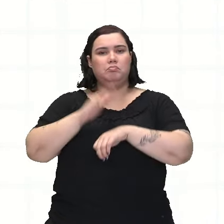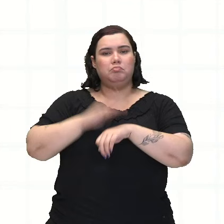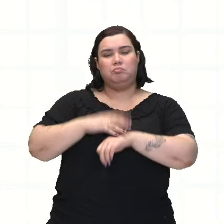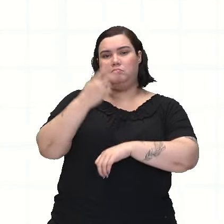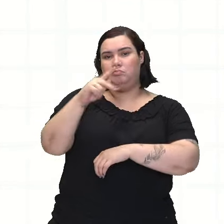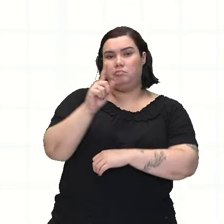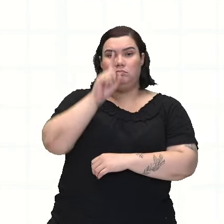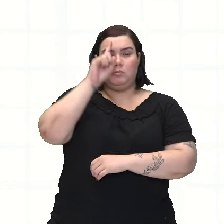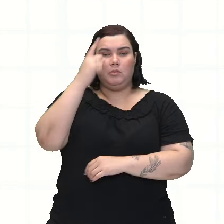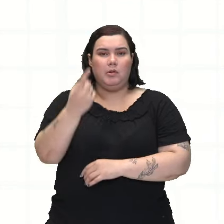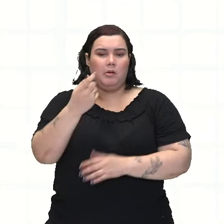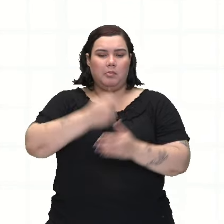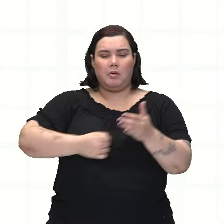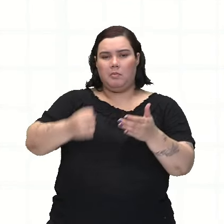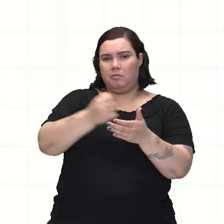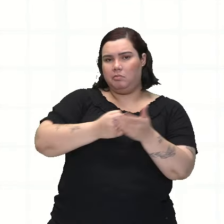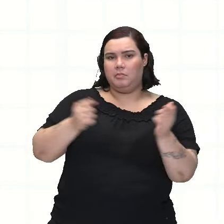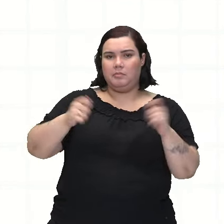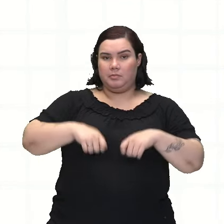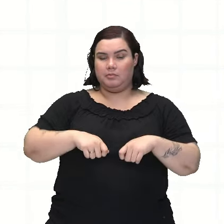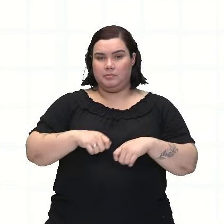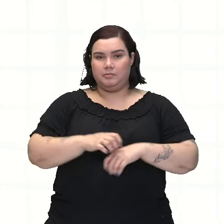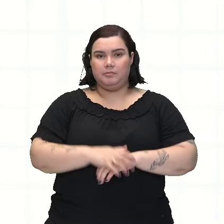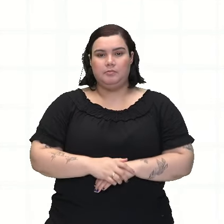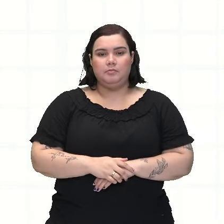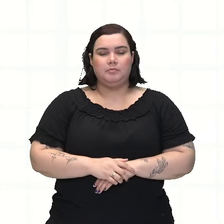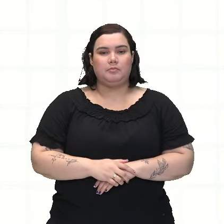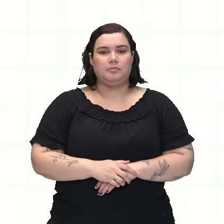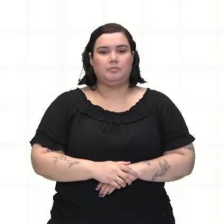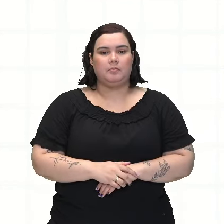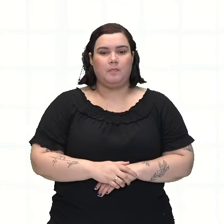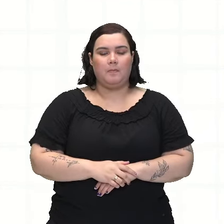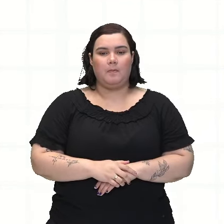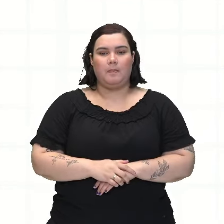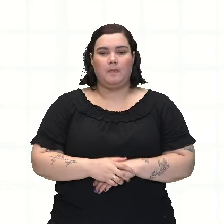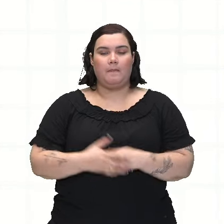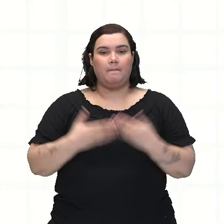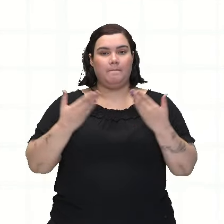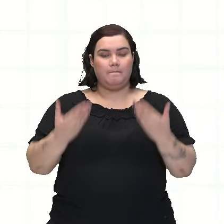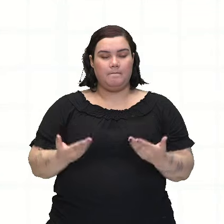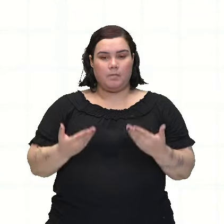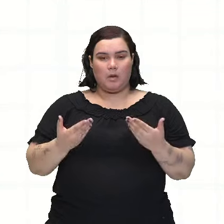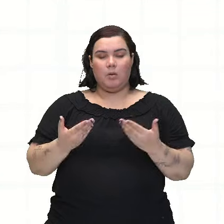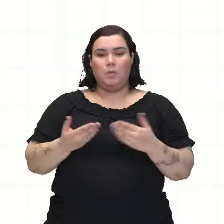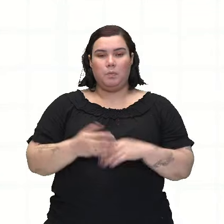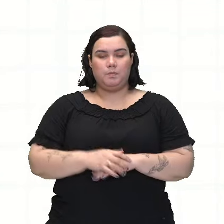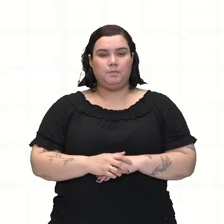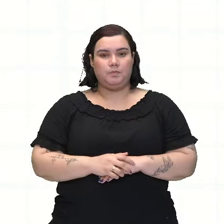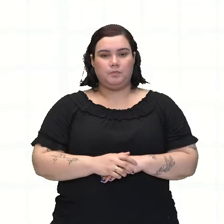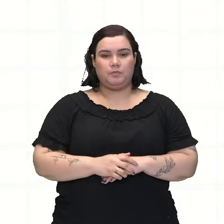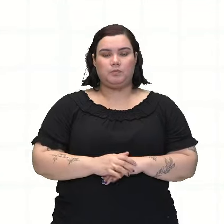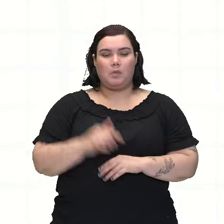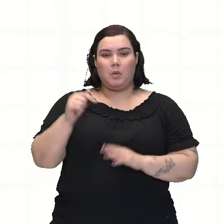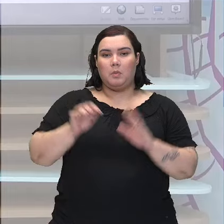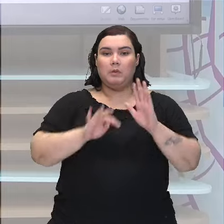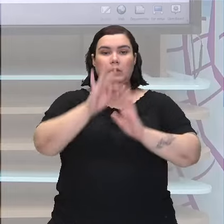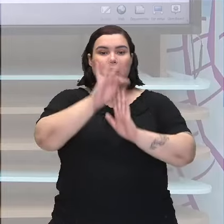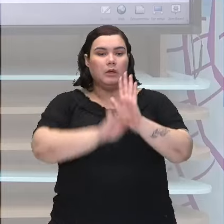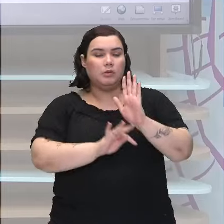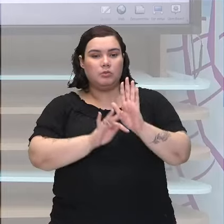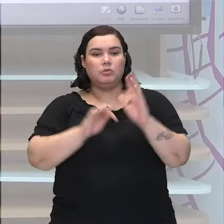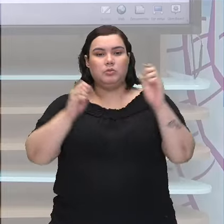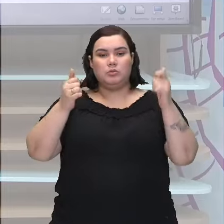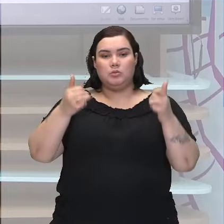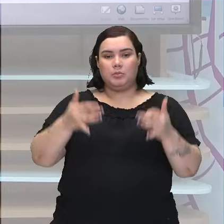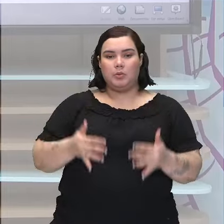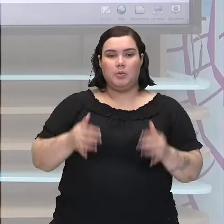de outras formas criativas. Então, turma, nesse primeiro momento, esse texto ele